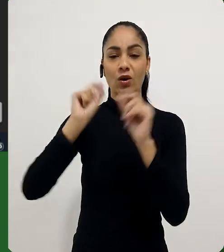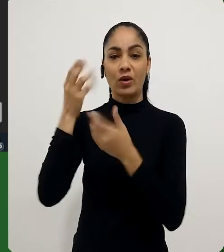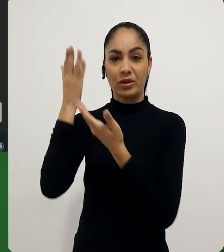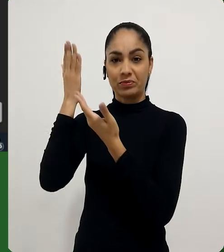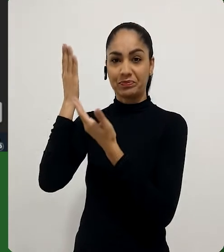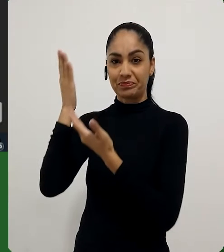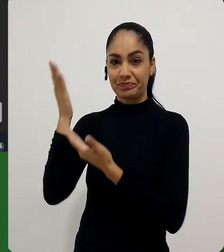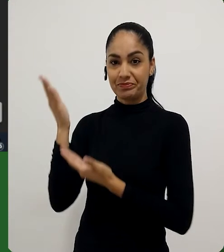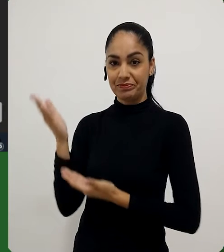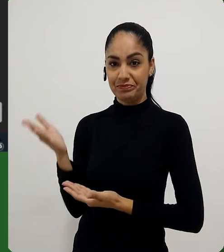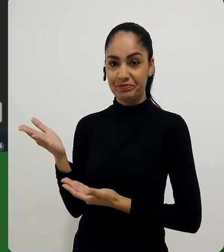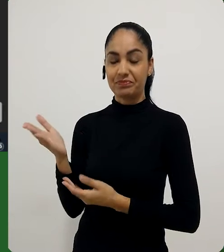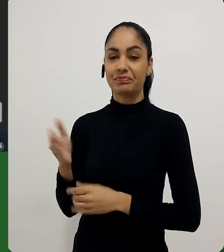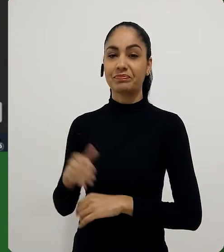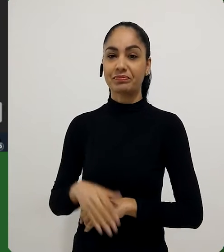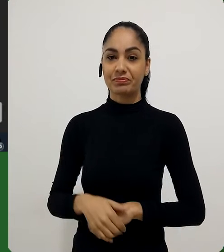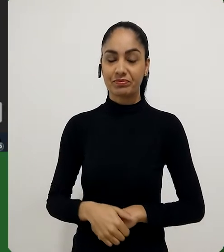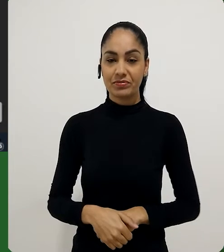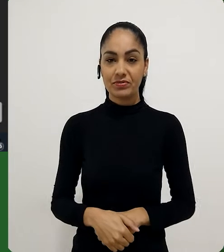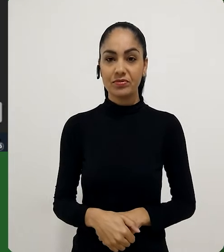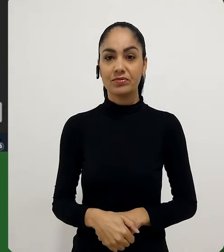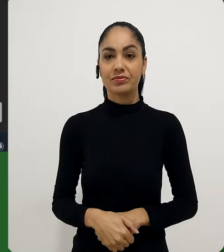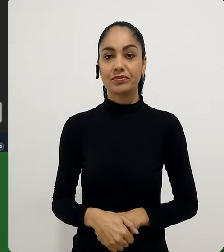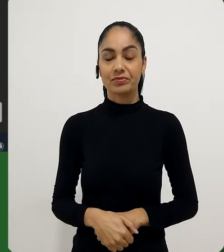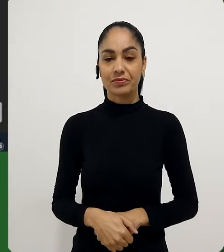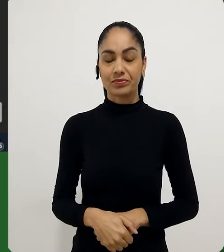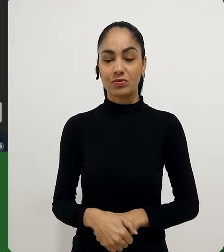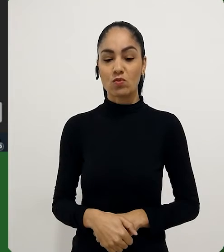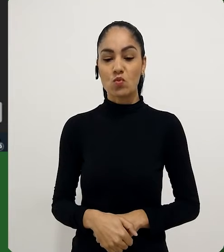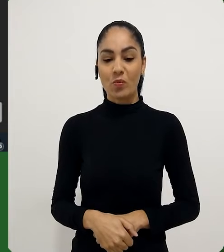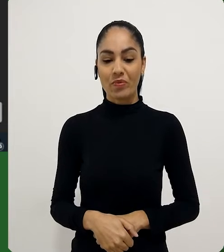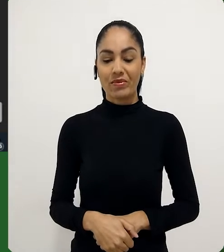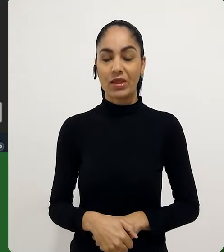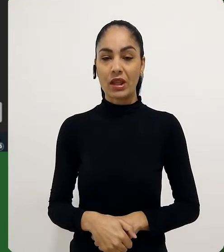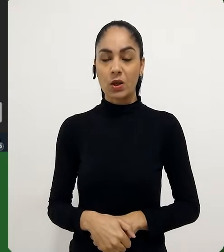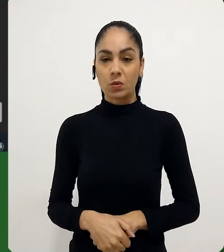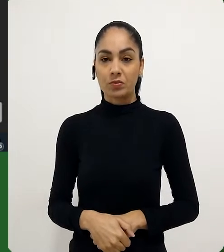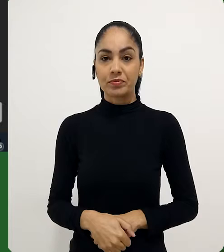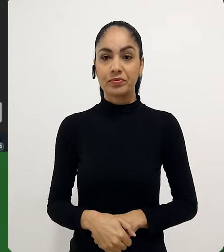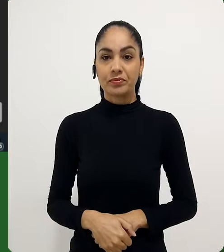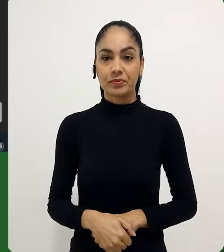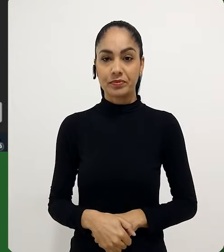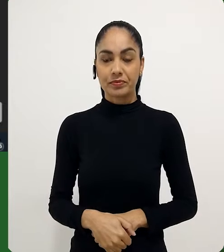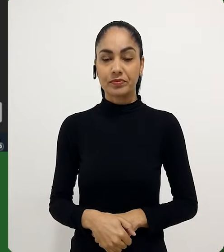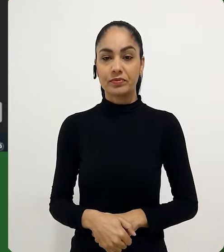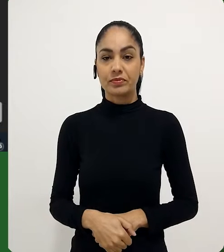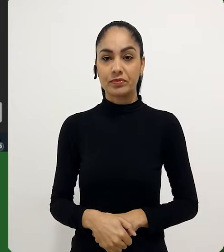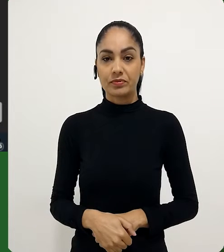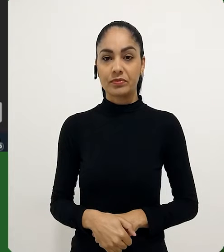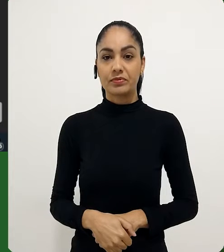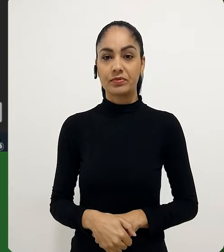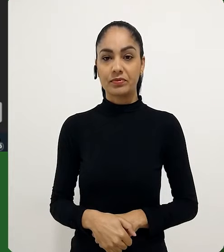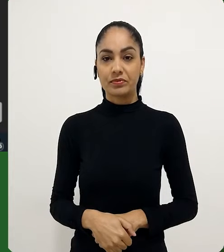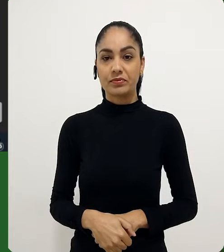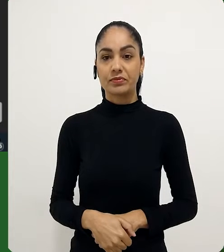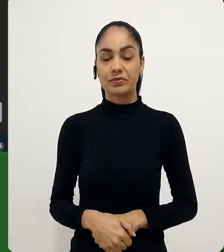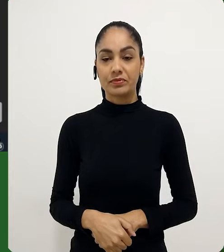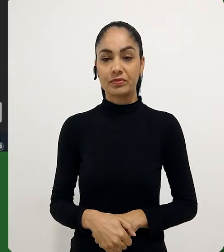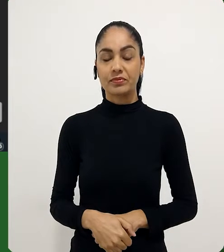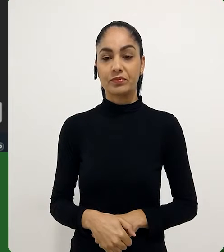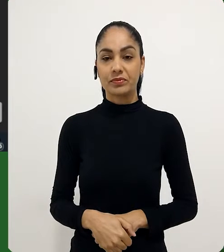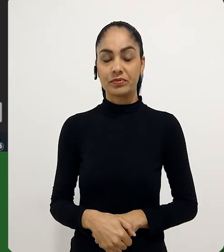ser evitados. Vimos através desta, vimos por meio desta, ou também venho,